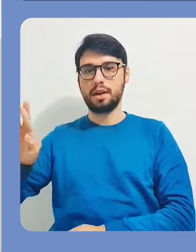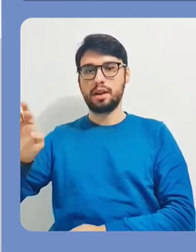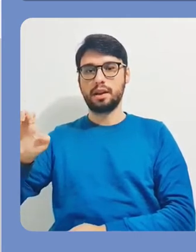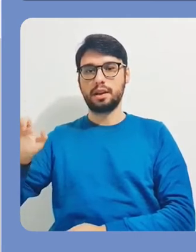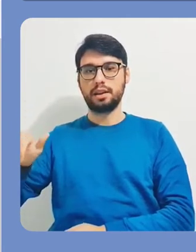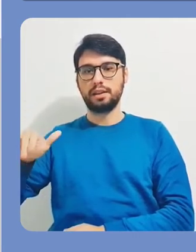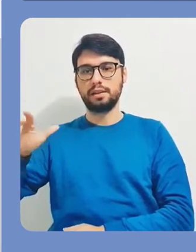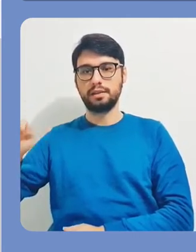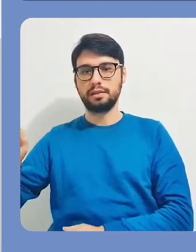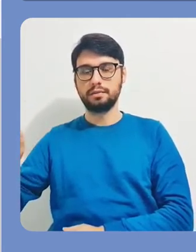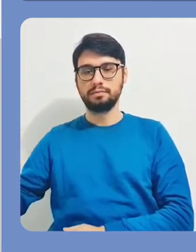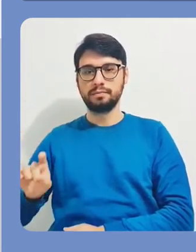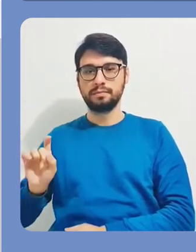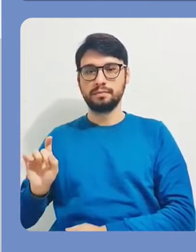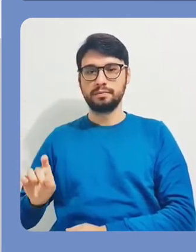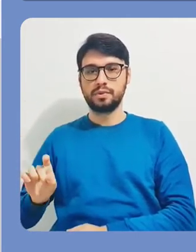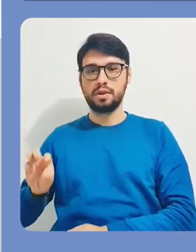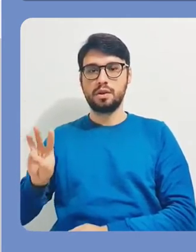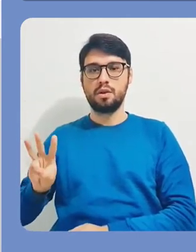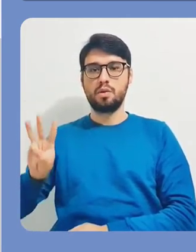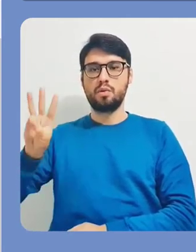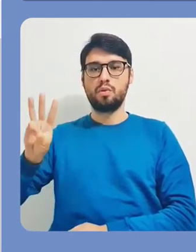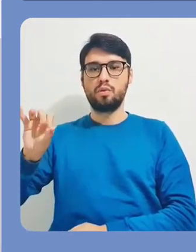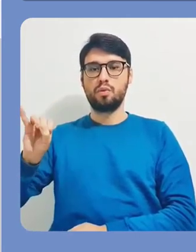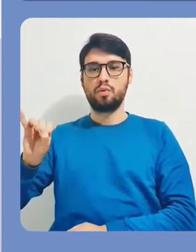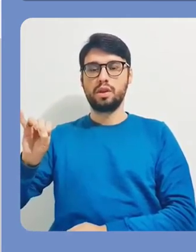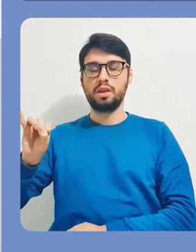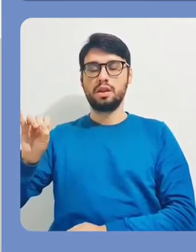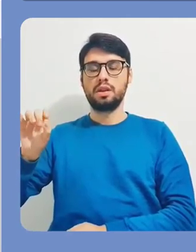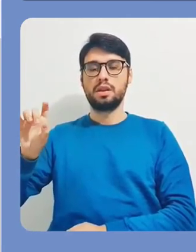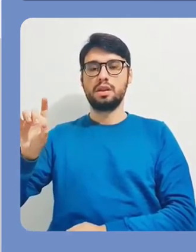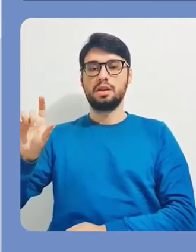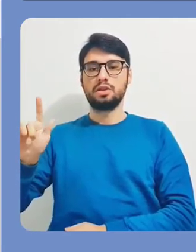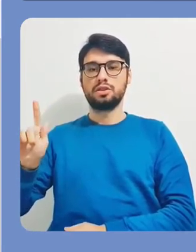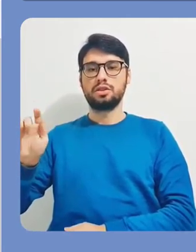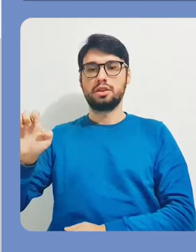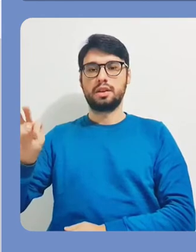nas opções laterais, ainda em Aparência, em Widgets.